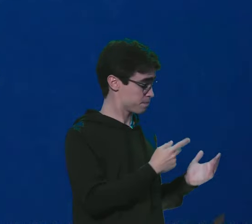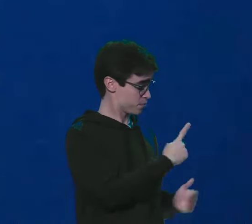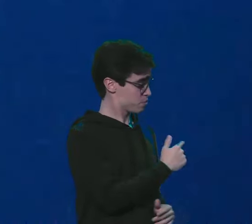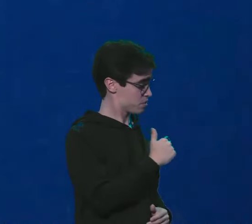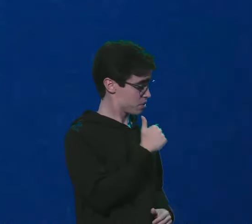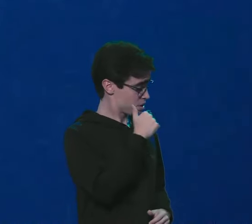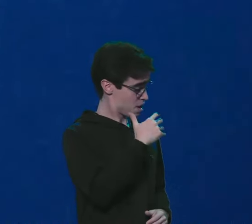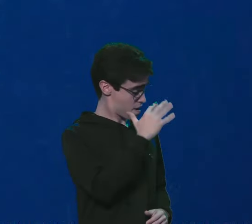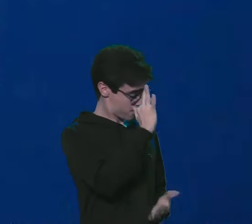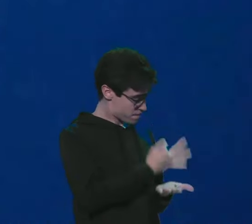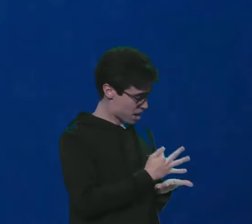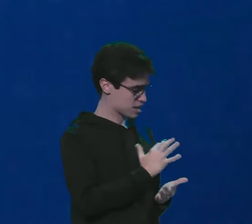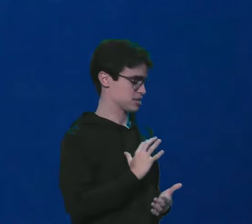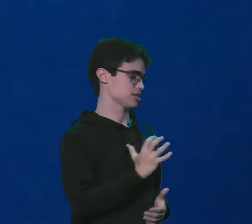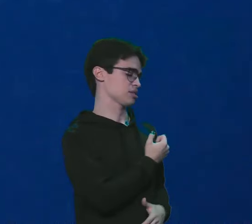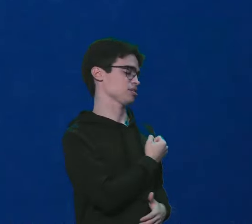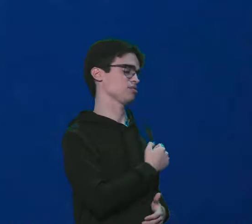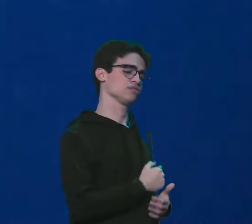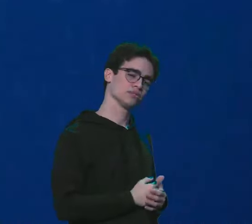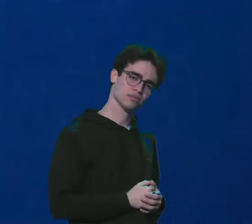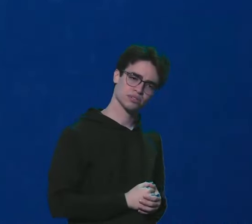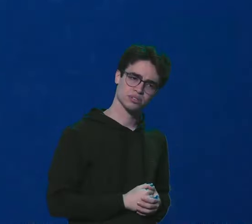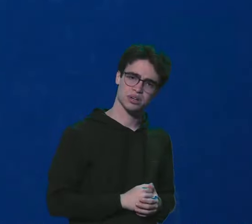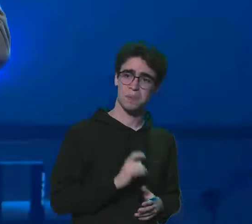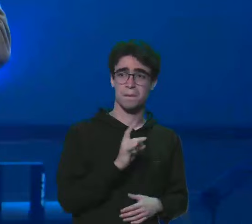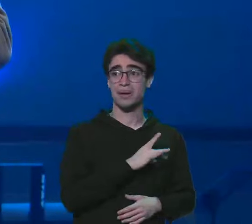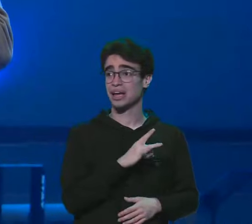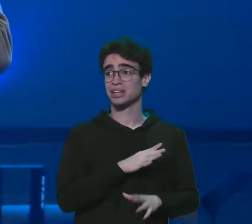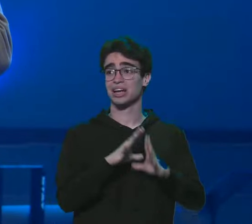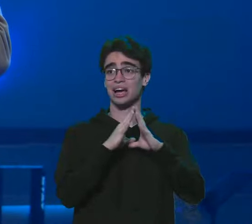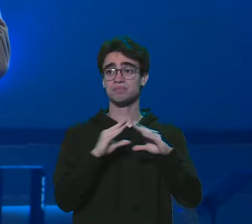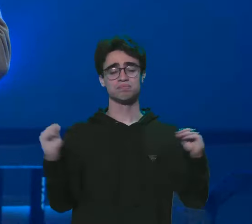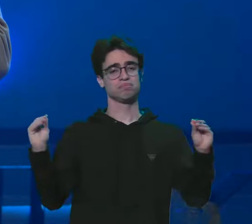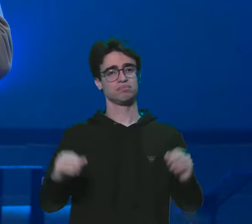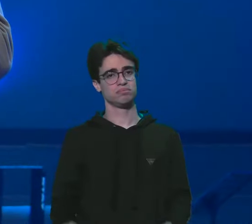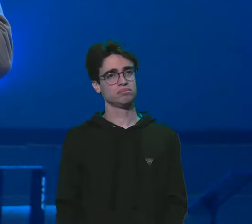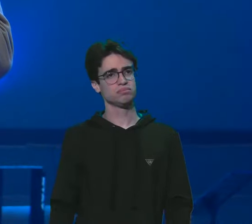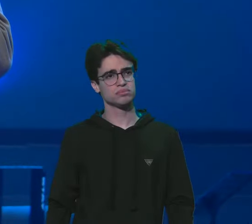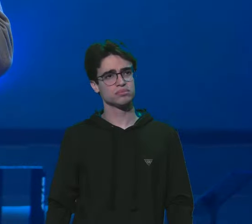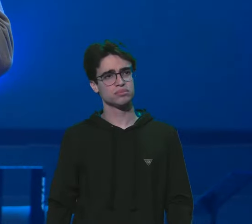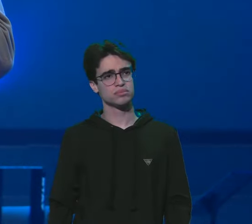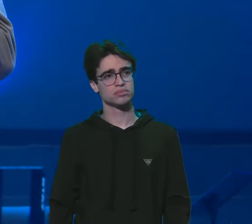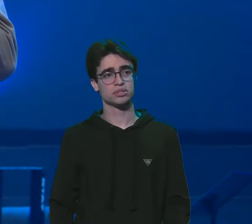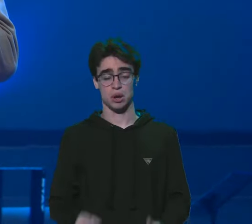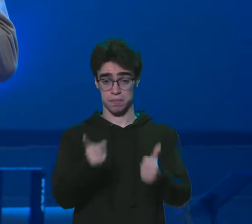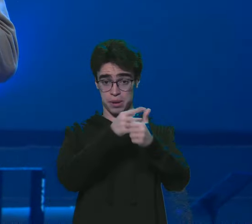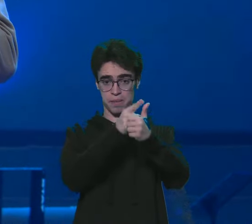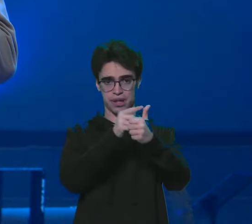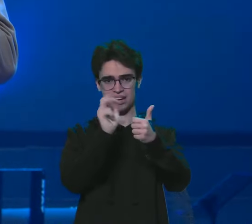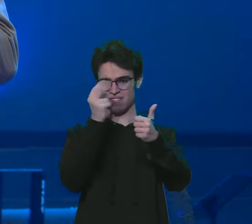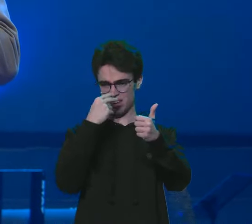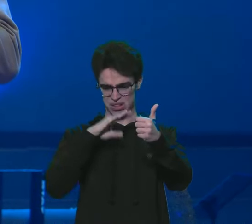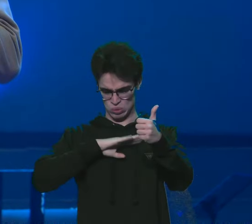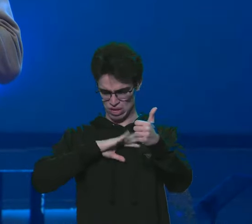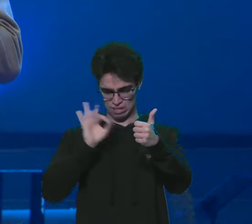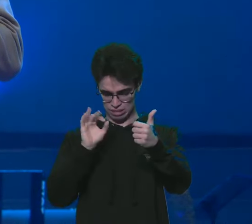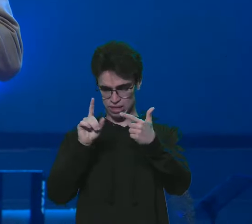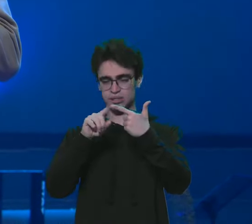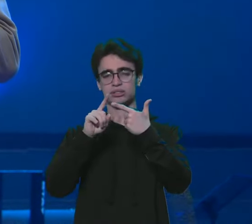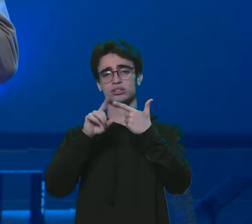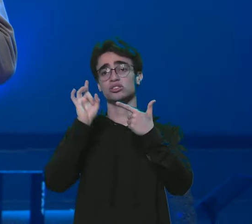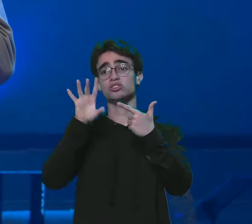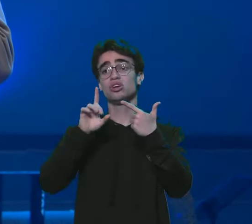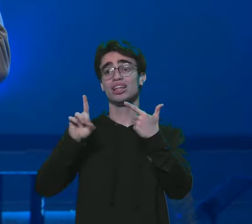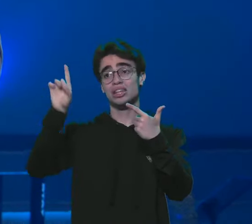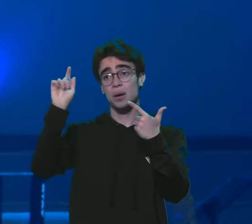salvou. Jesus tira o medo. Primeiro, ele não olha para as nossas condições. Segundo, tem coisas que só ele